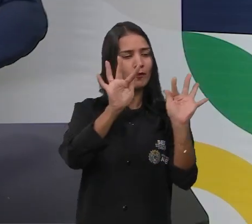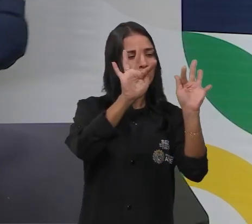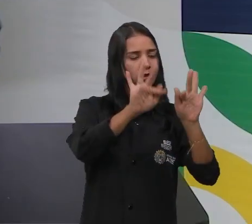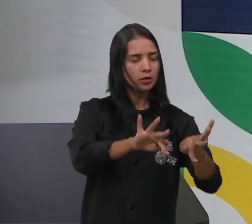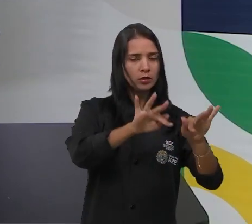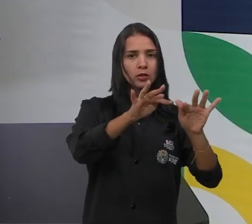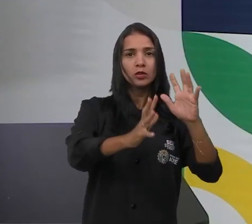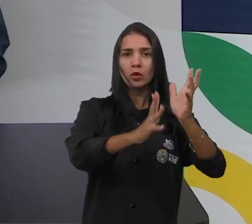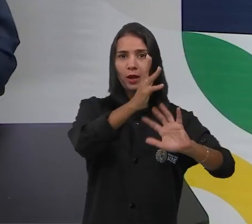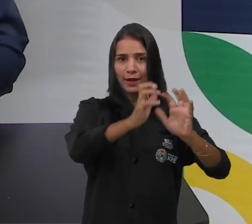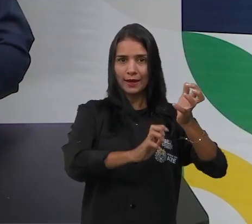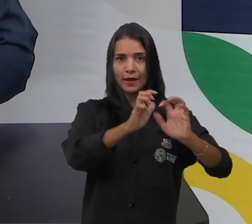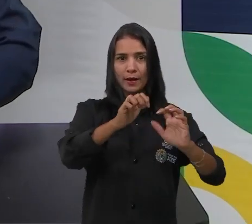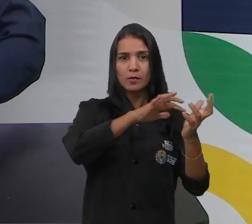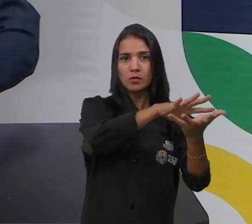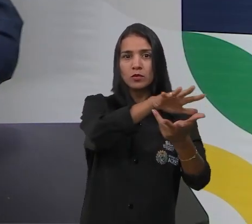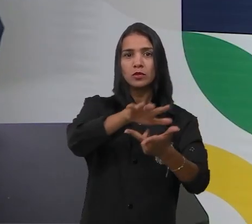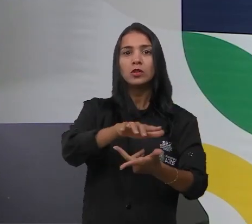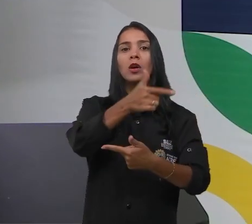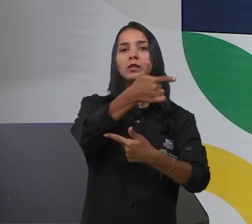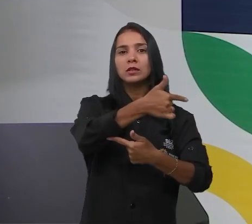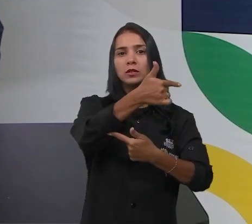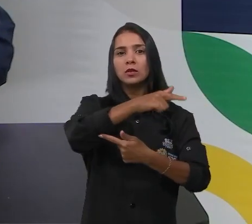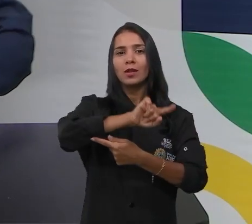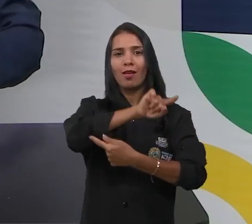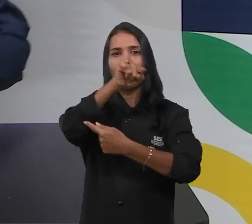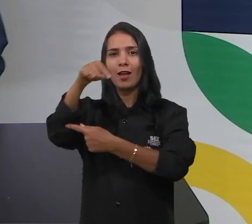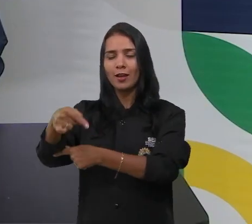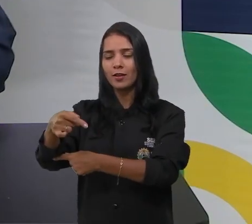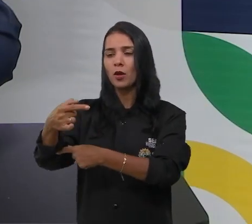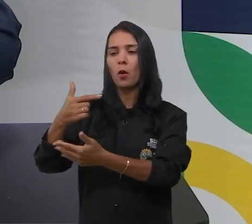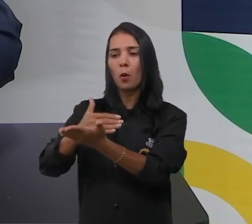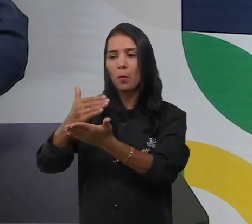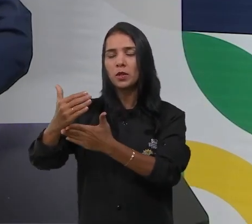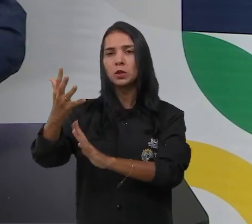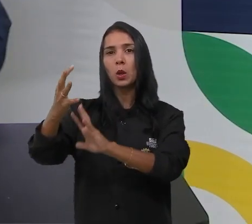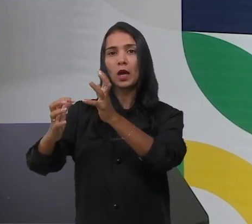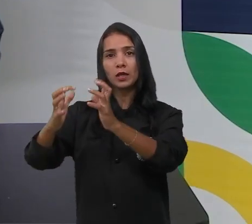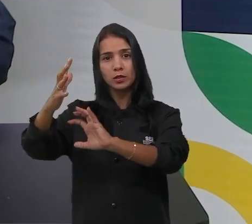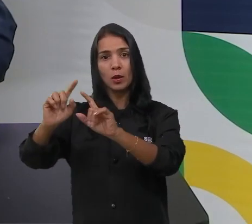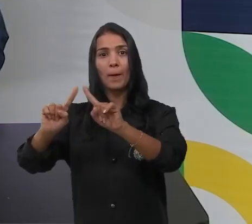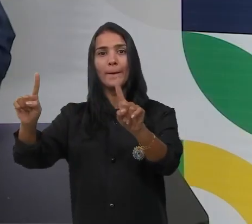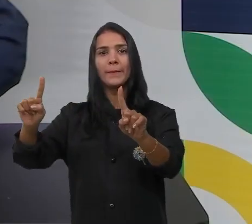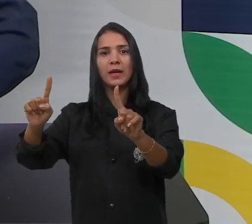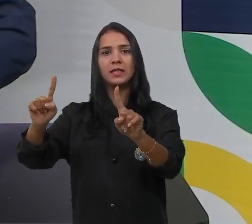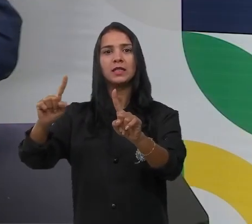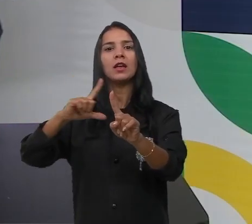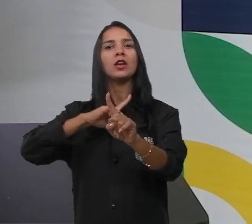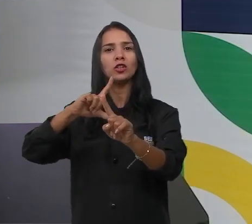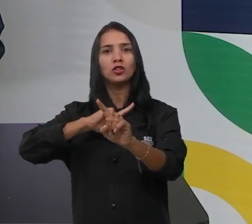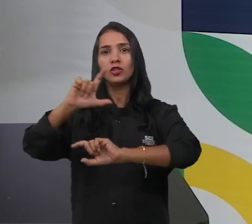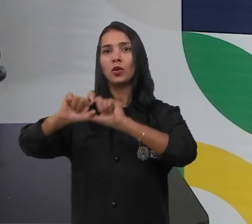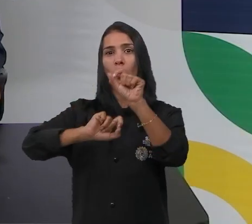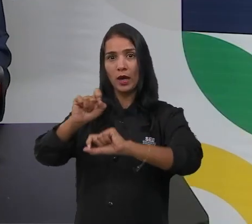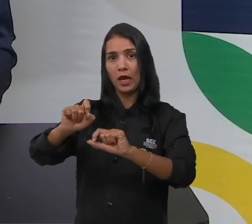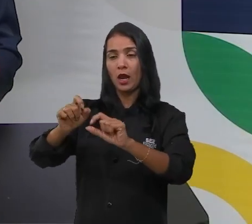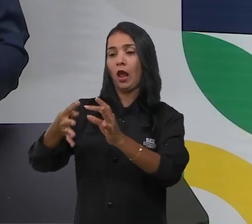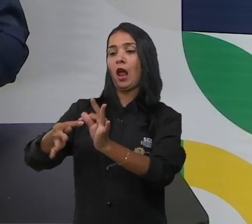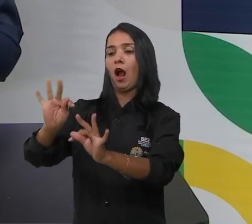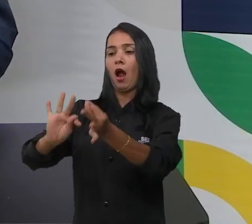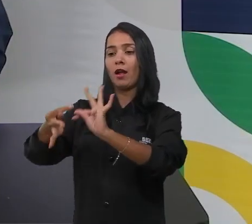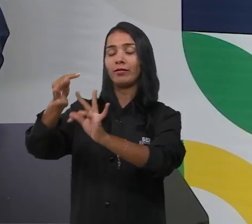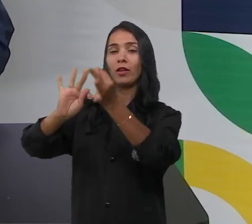os dois países, eles não brigaram de fato, ou seja, eles se armaram, eles cresceram